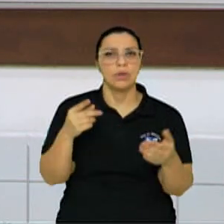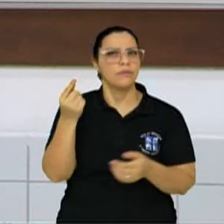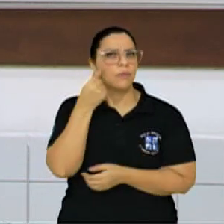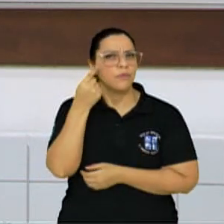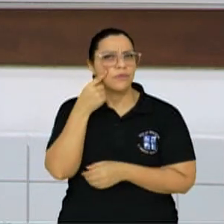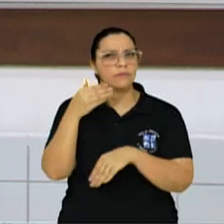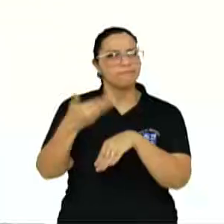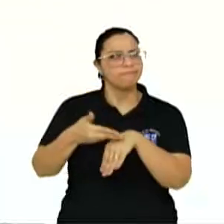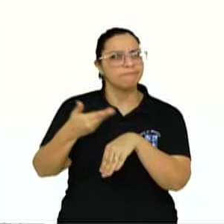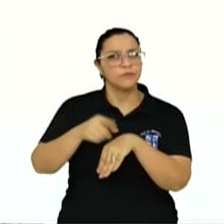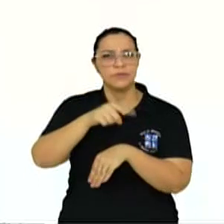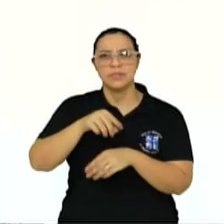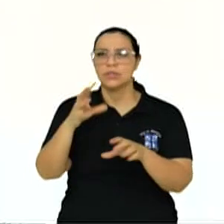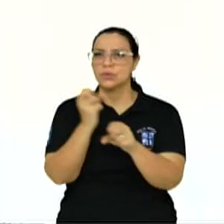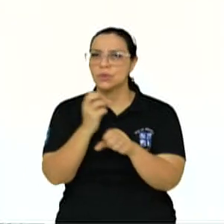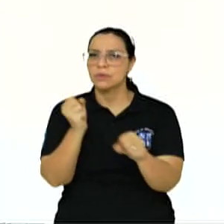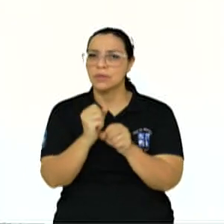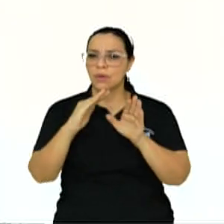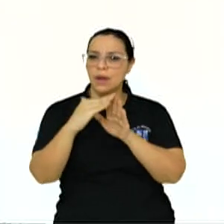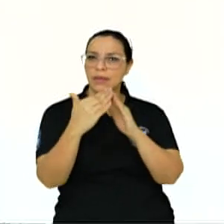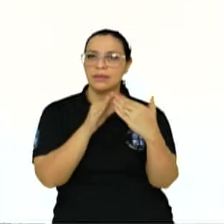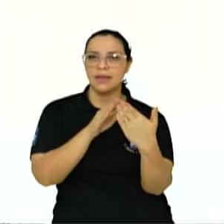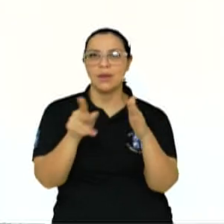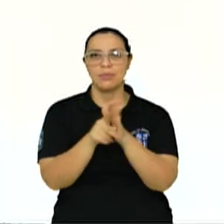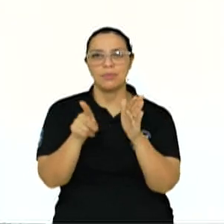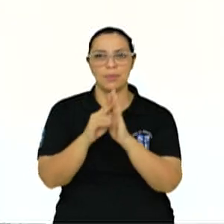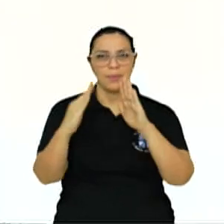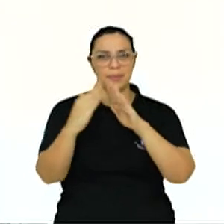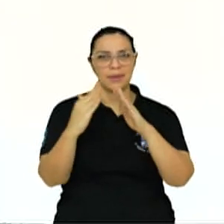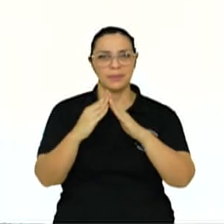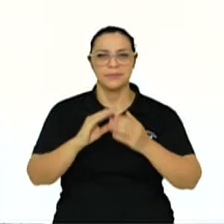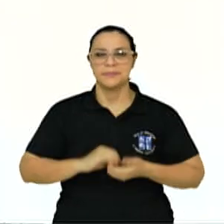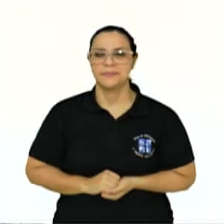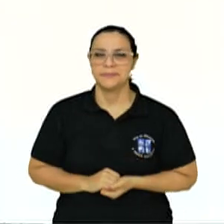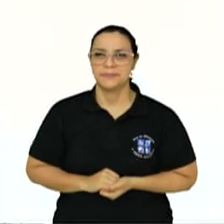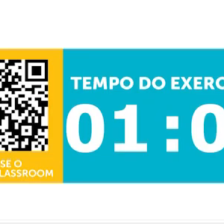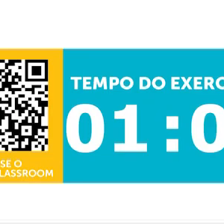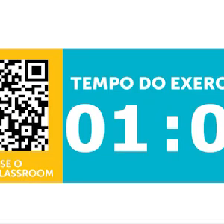lá, mãos à obra, calculando a superfície lateral dessa pirâmide.